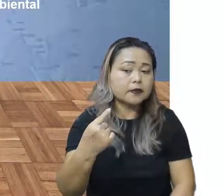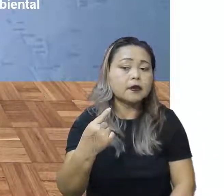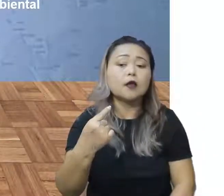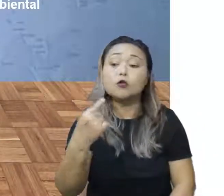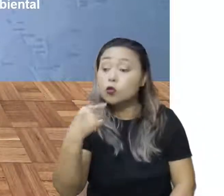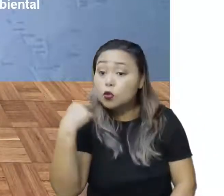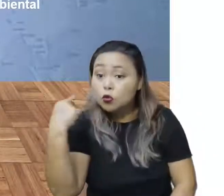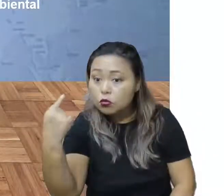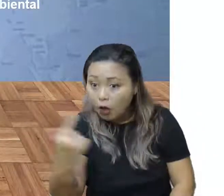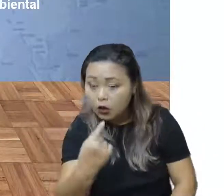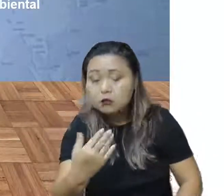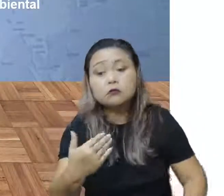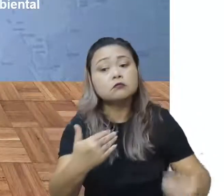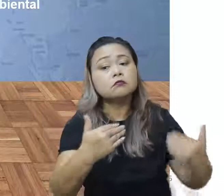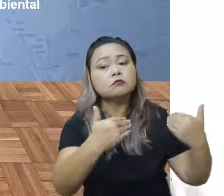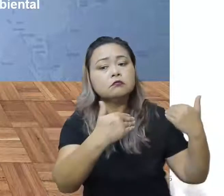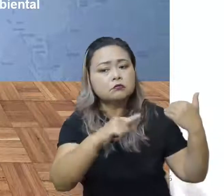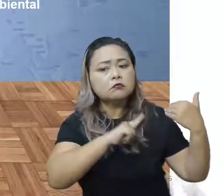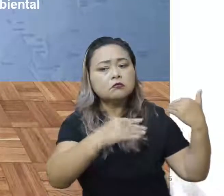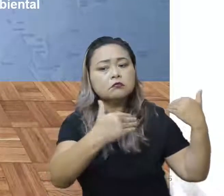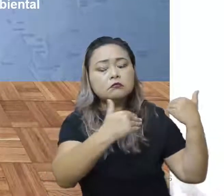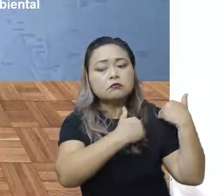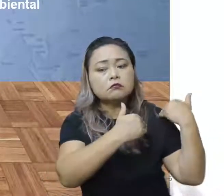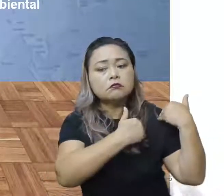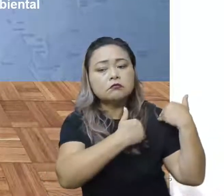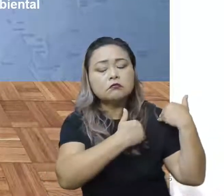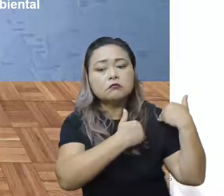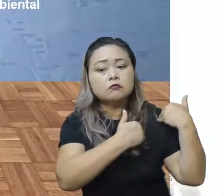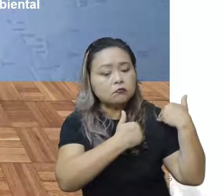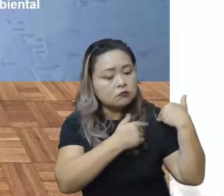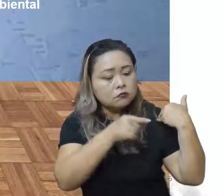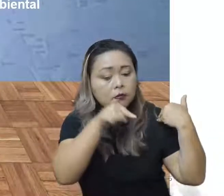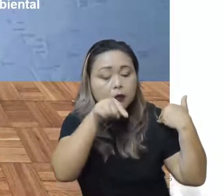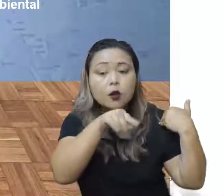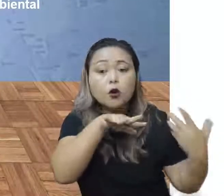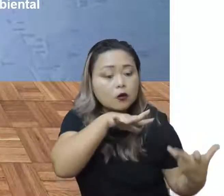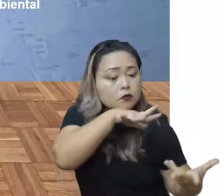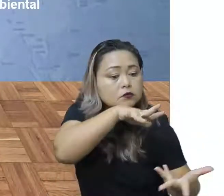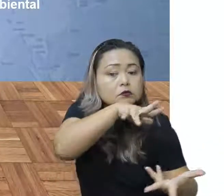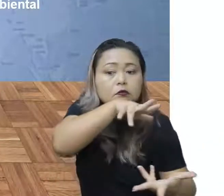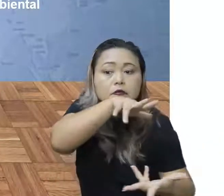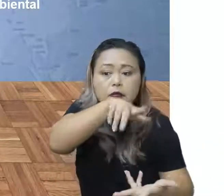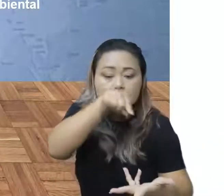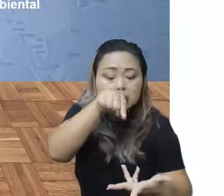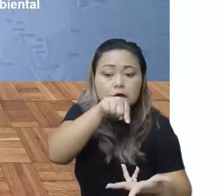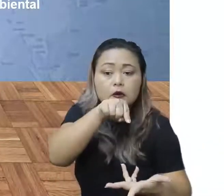somos responsáveis pelo nosso planeta.